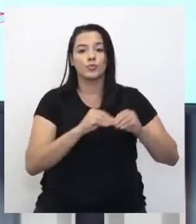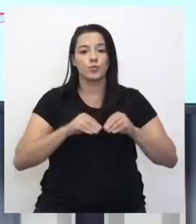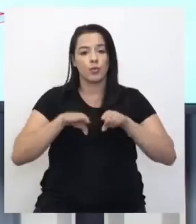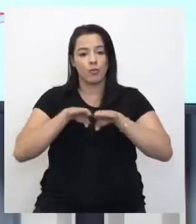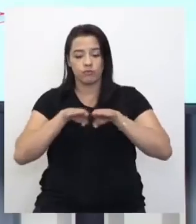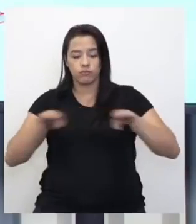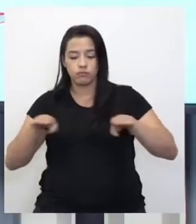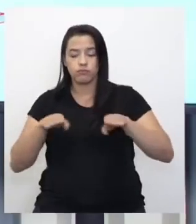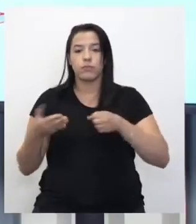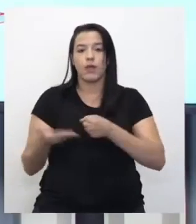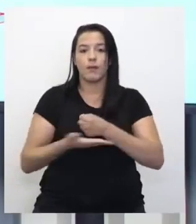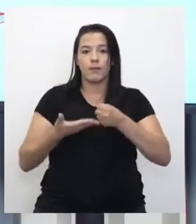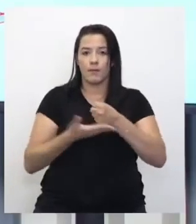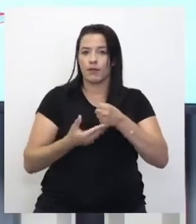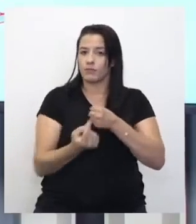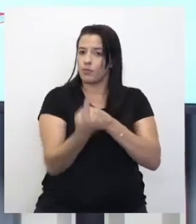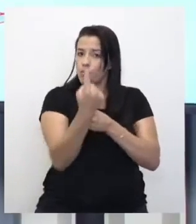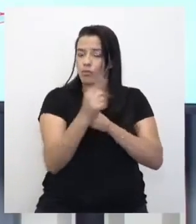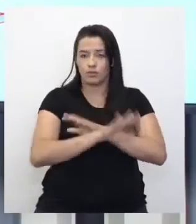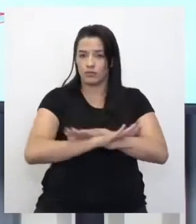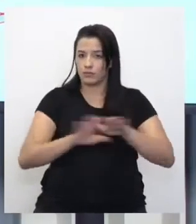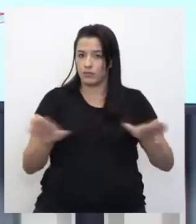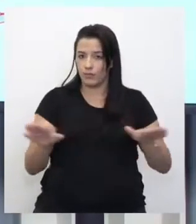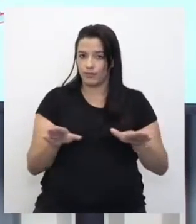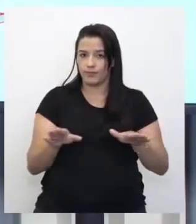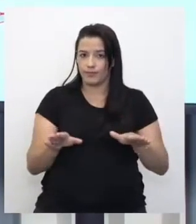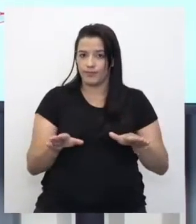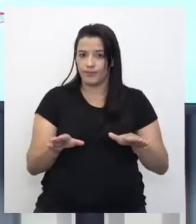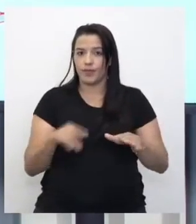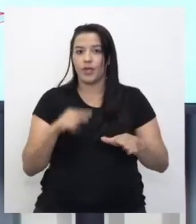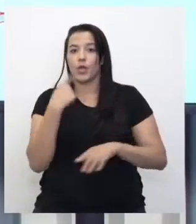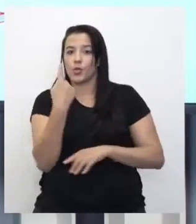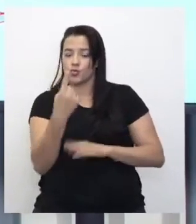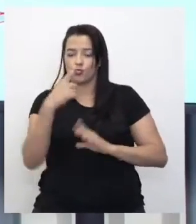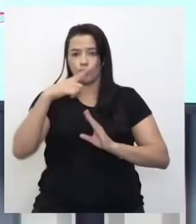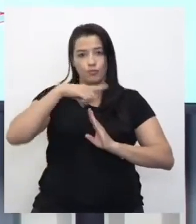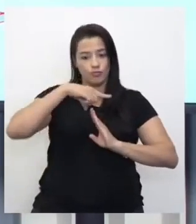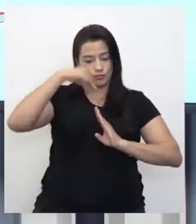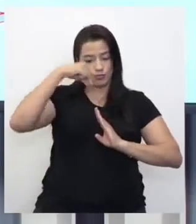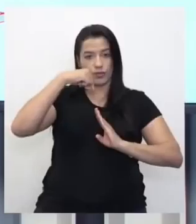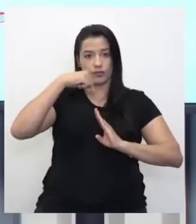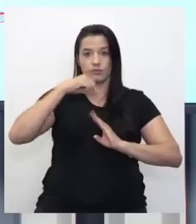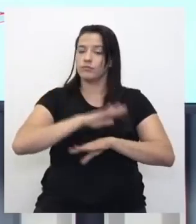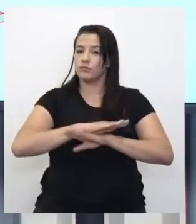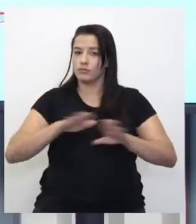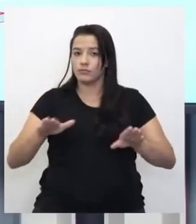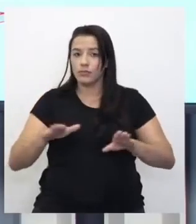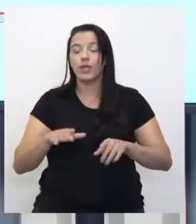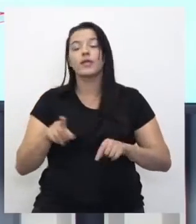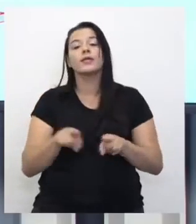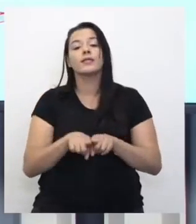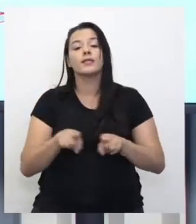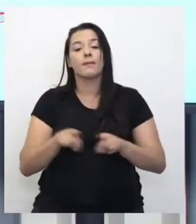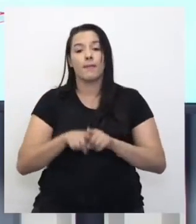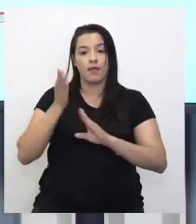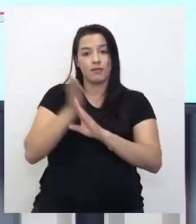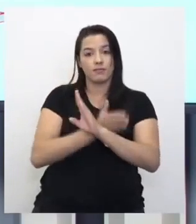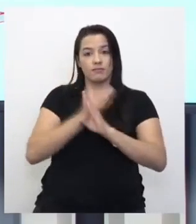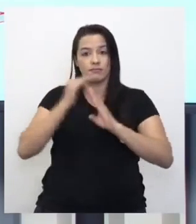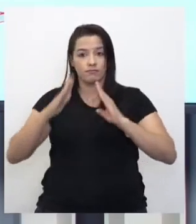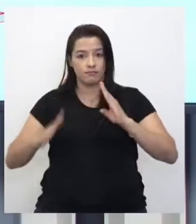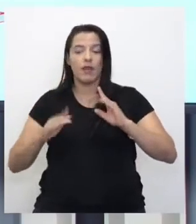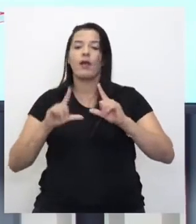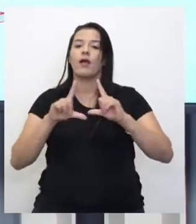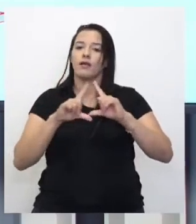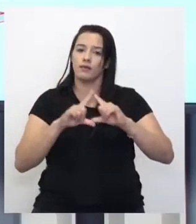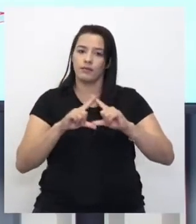com uma base, um vértice e as faces laterais são triângulos.